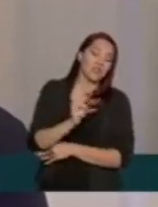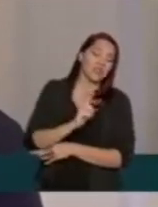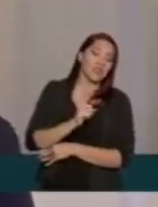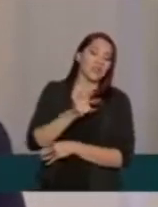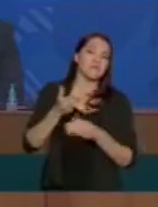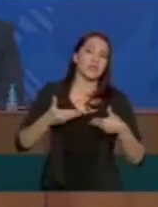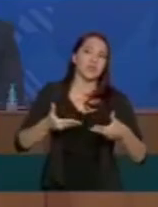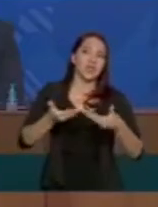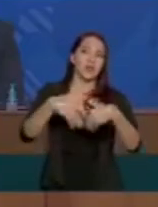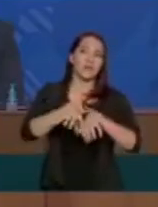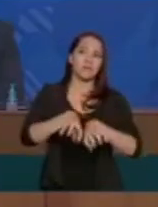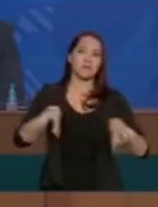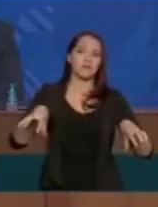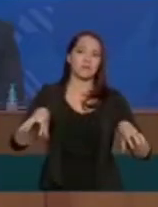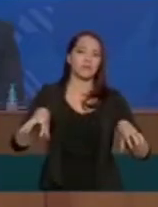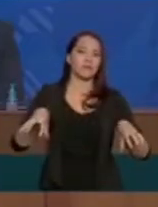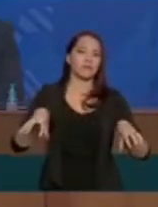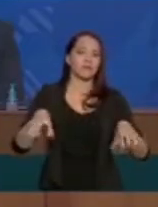Ministério?